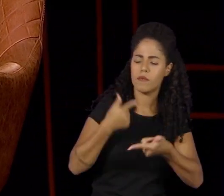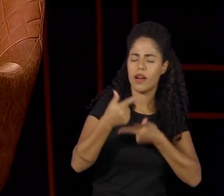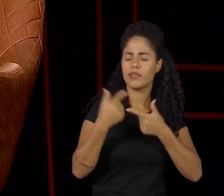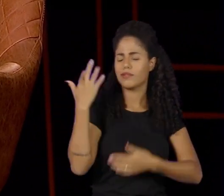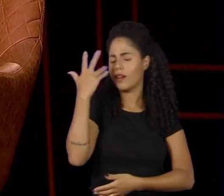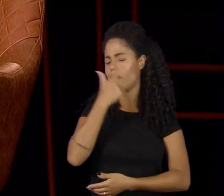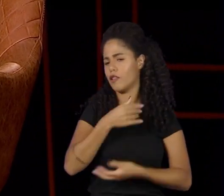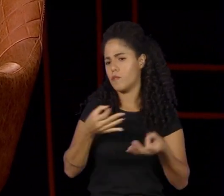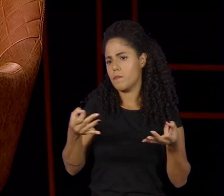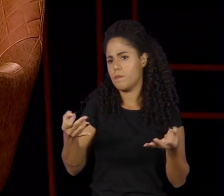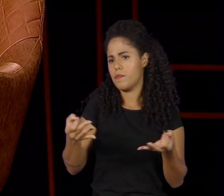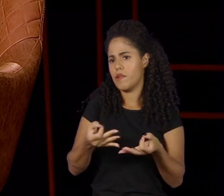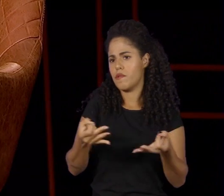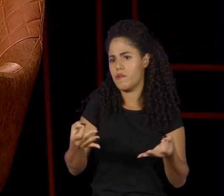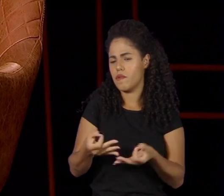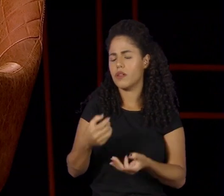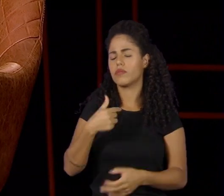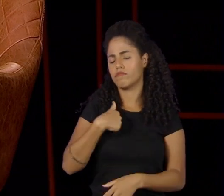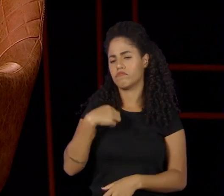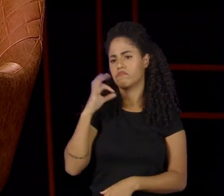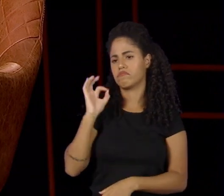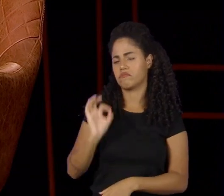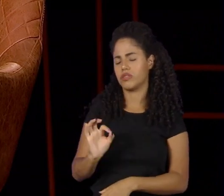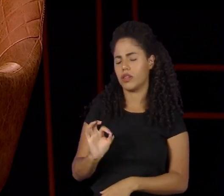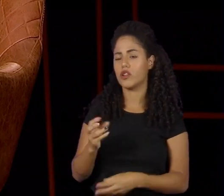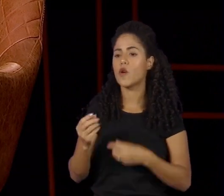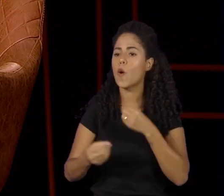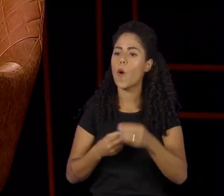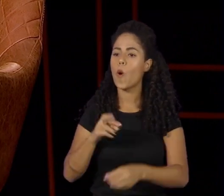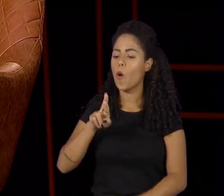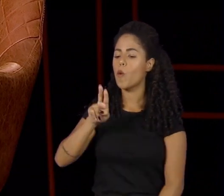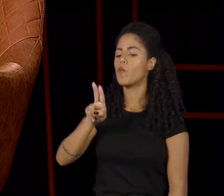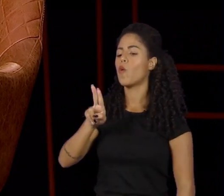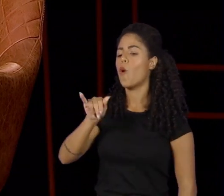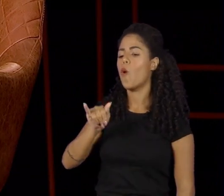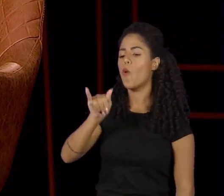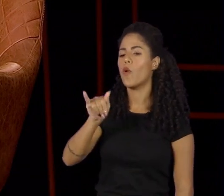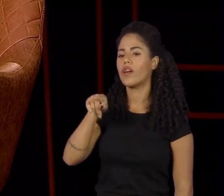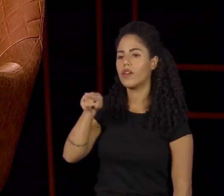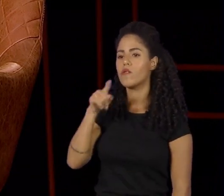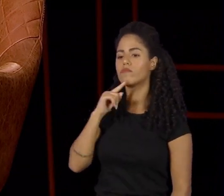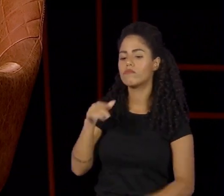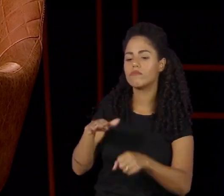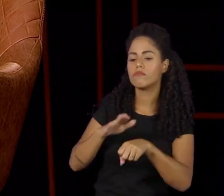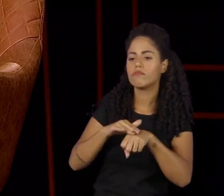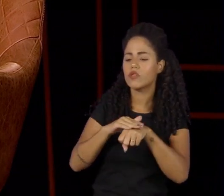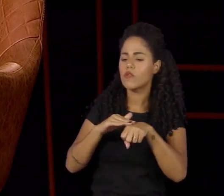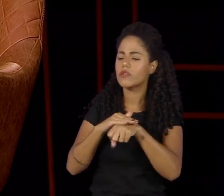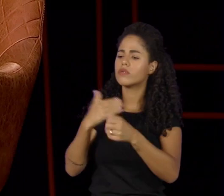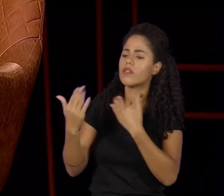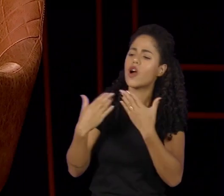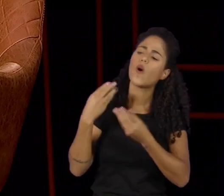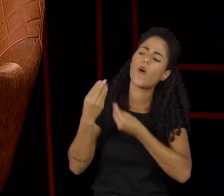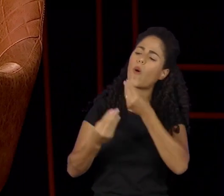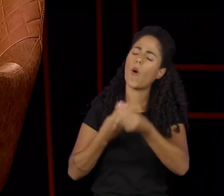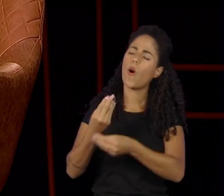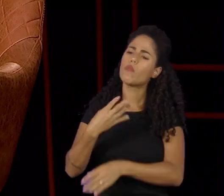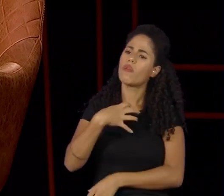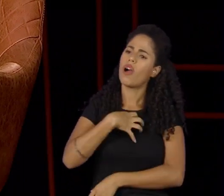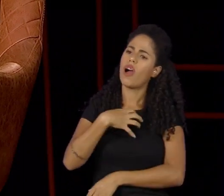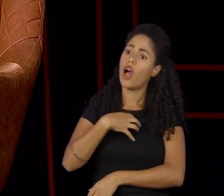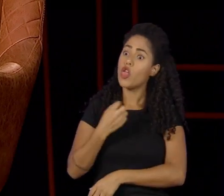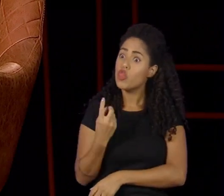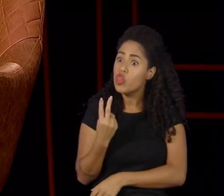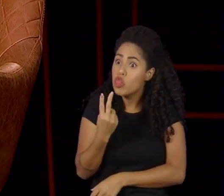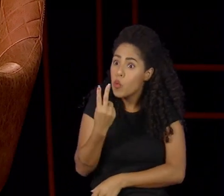lindíssimo, cara, que eu confesso no começo, eu até falava para o Rui, eu falei, Rui, isso não vai dar certo, cara, como é que podem duas peças ao mesmo